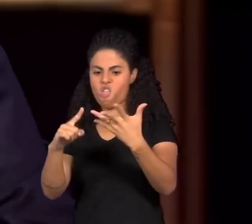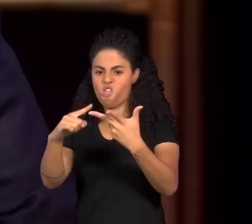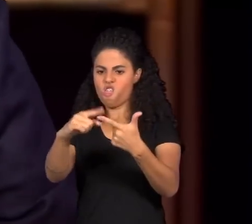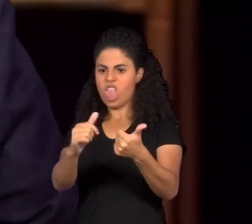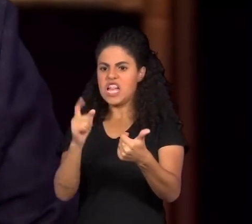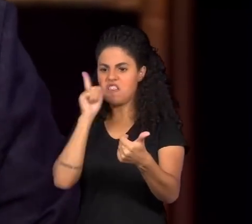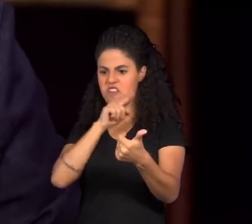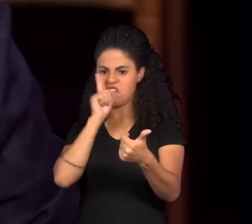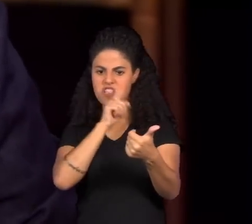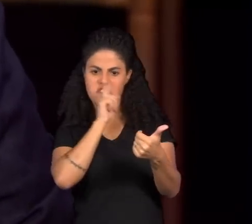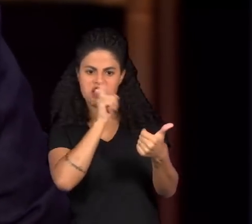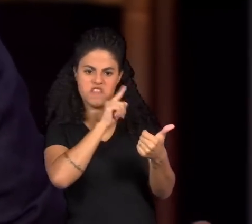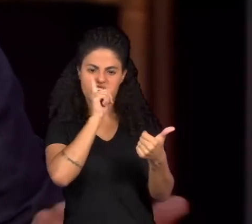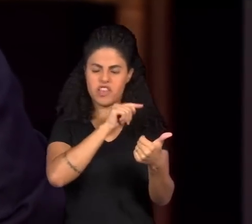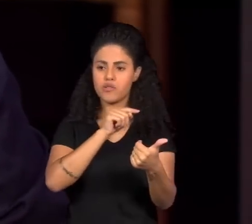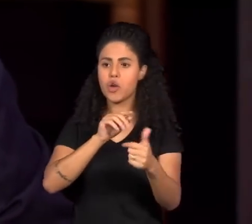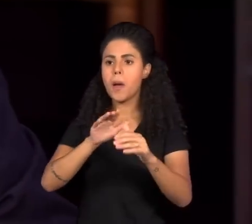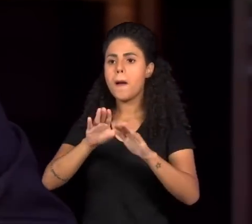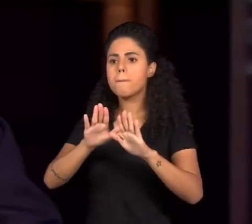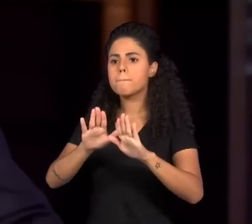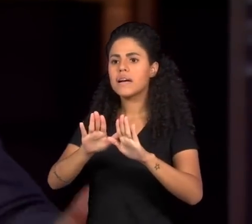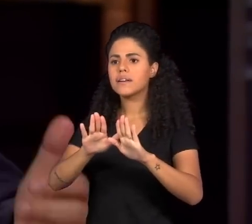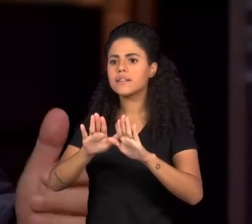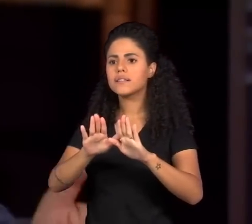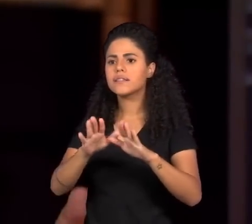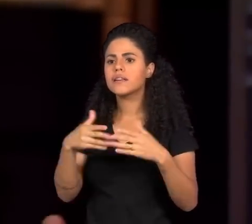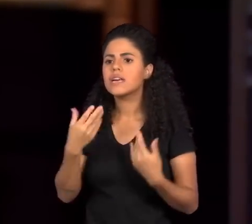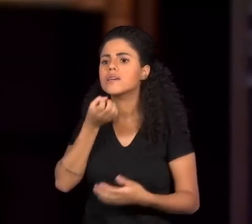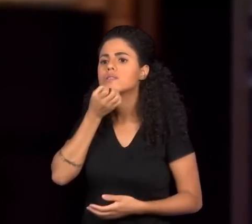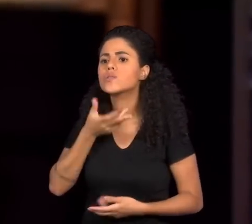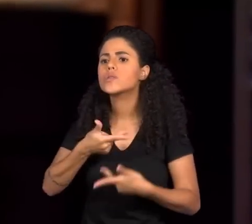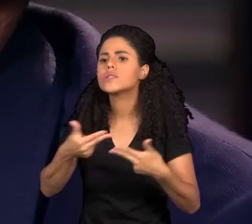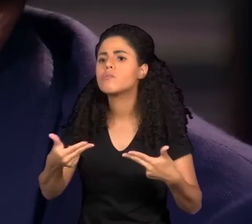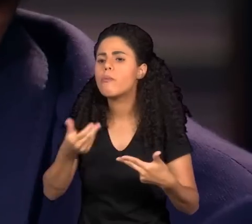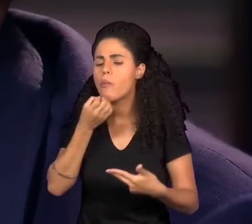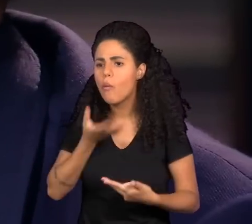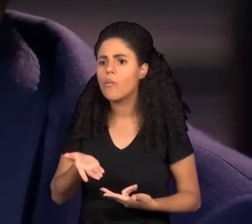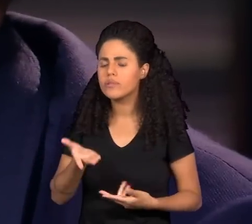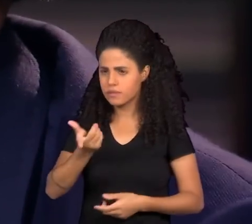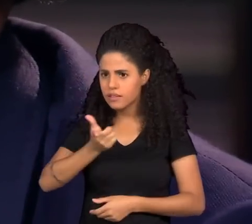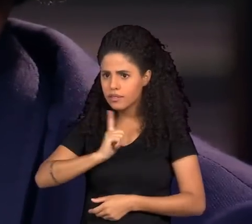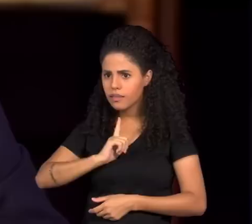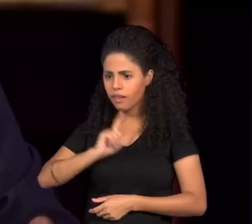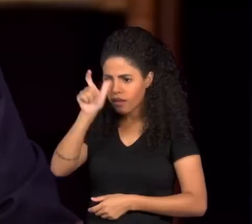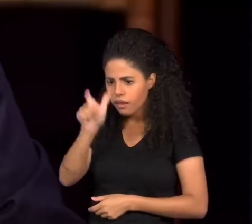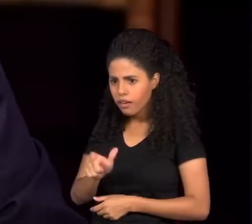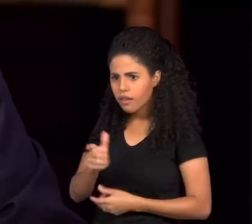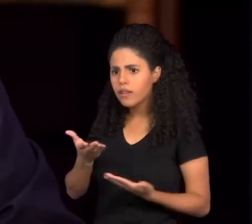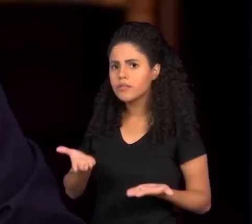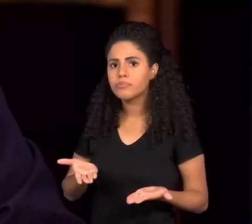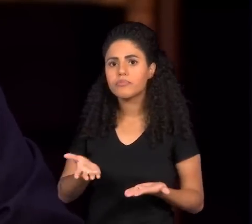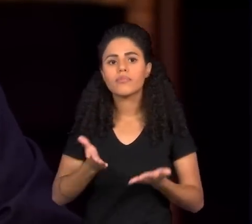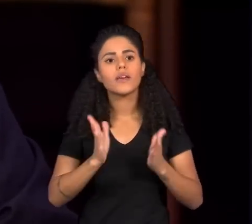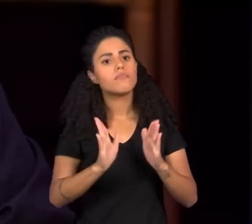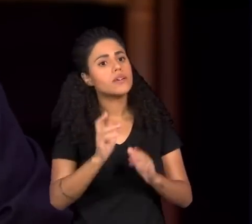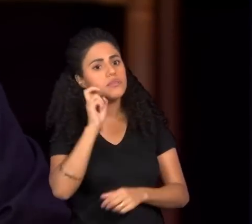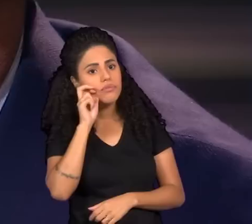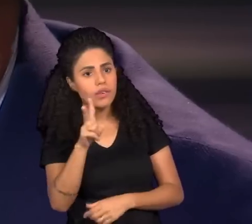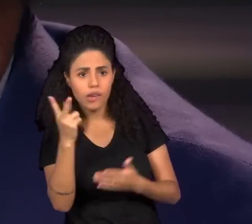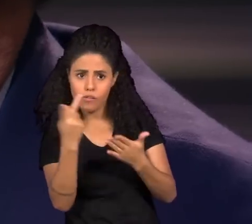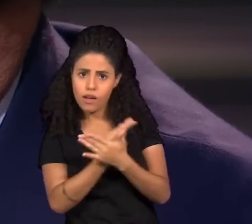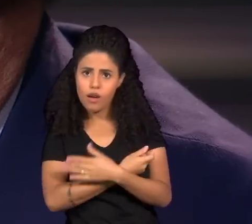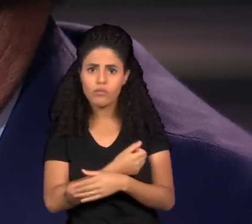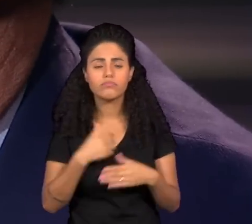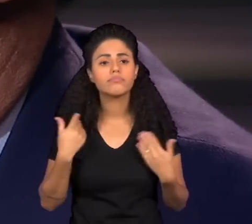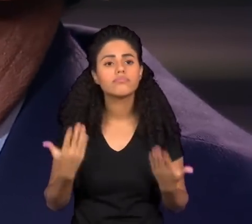te entrevistando justamente para extrair as Exatamente. virtudes. Mas uma virtude é reconhecer erro. Mas a